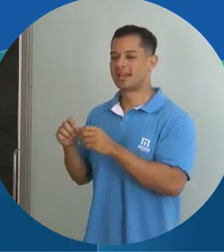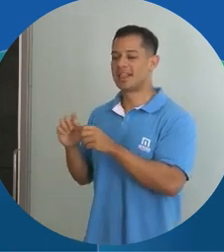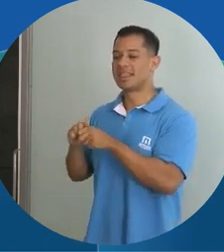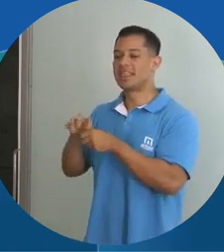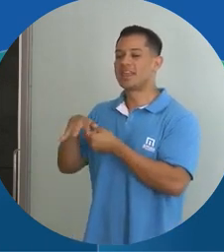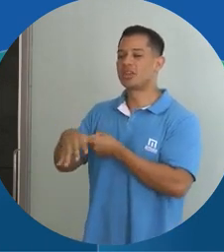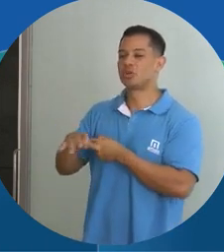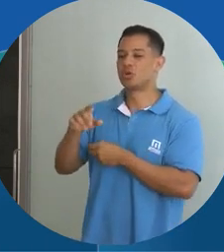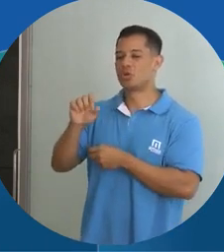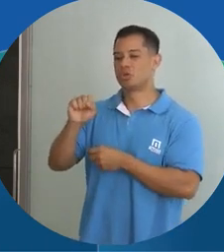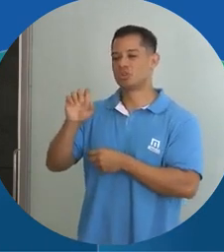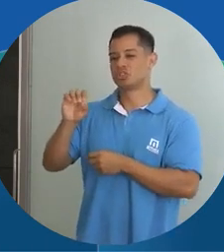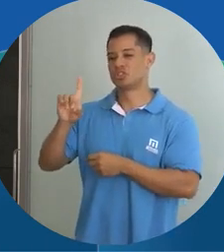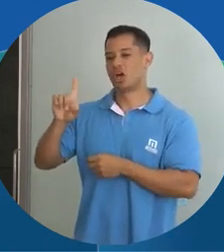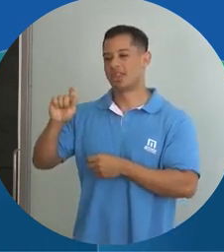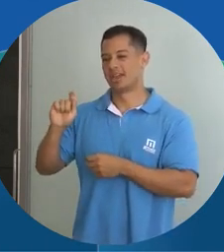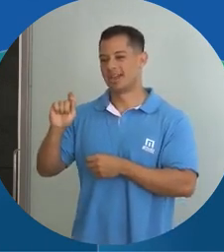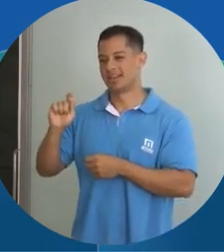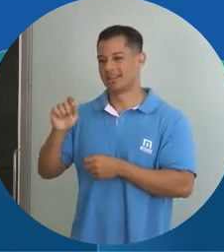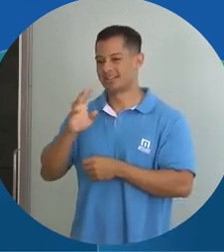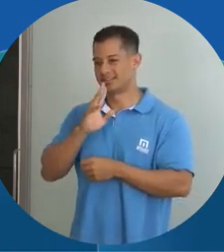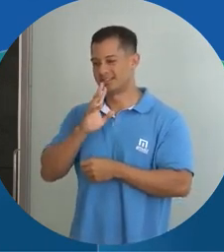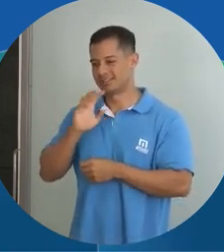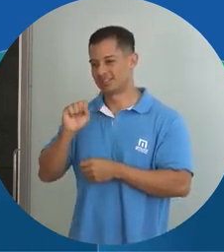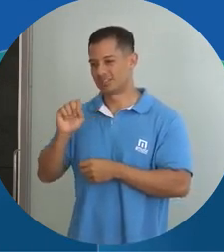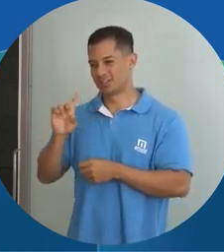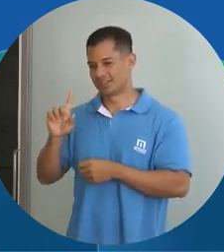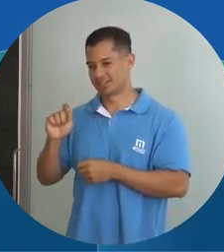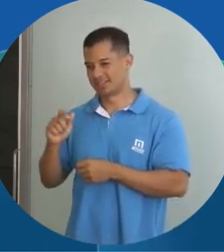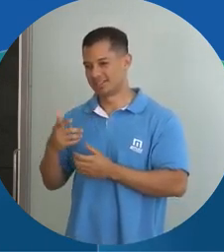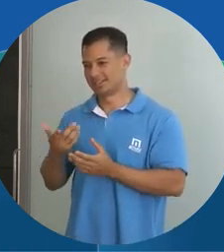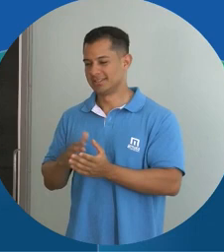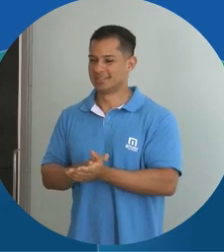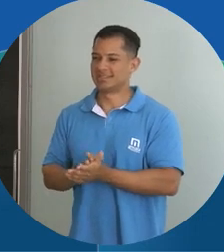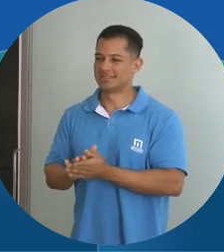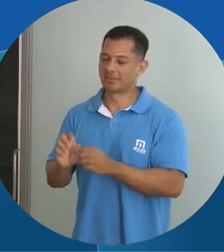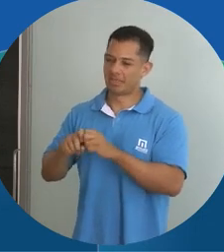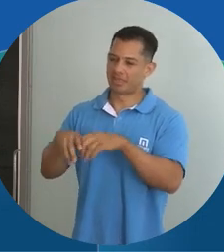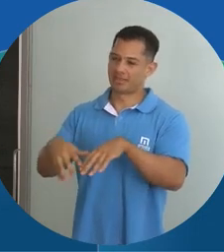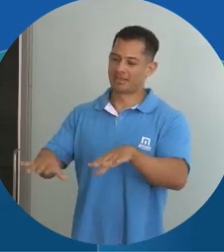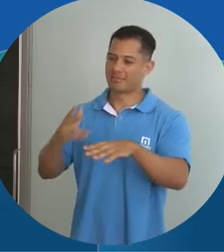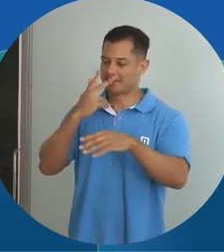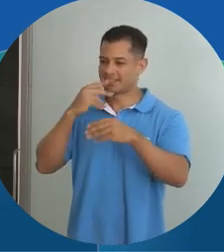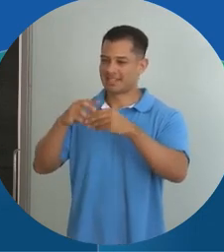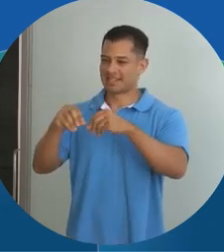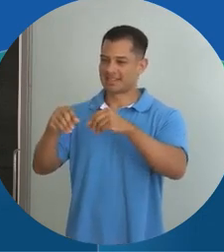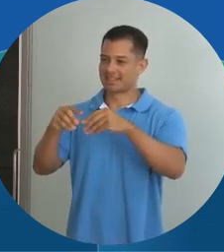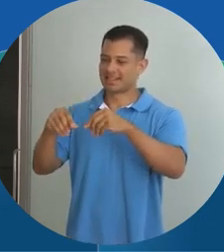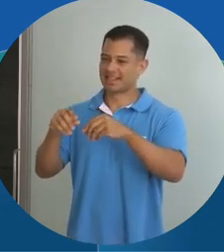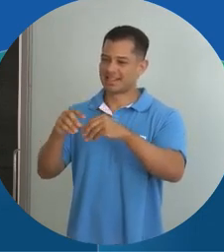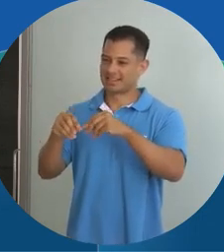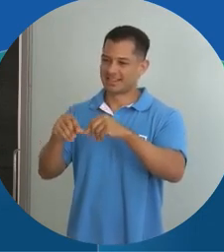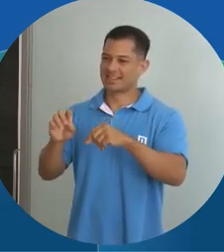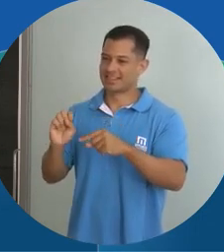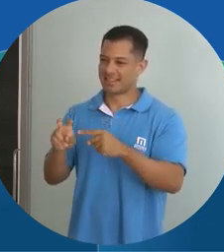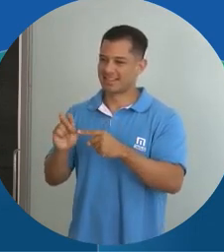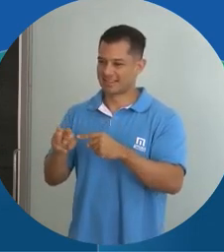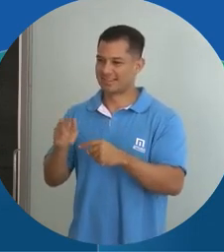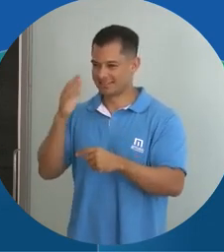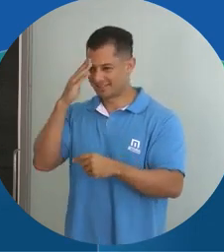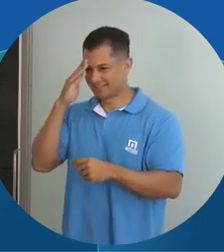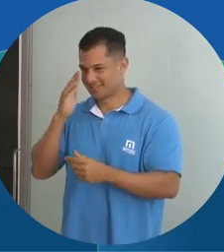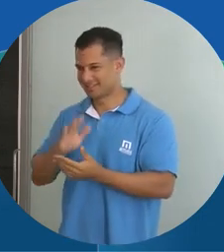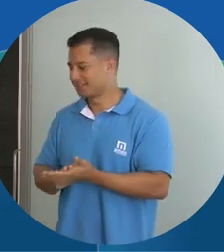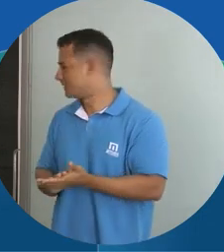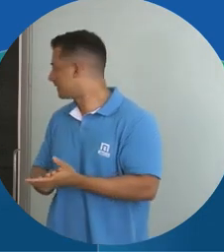um poliuretano para poder fazer a proteção da estaca e dar vida útil para ela. Então, essa aqui é uma